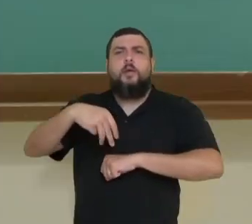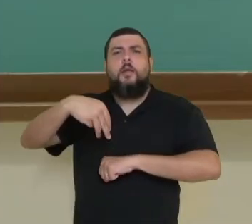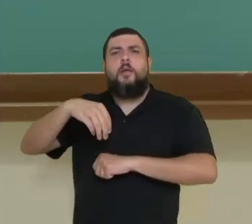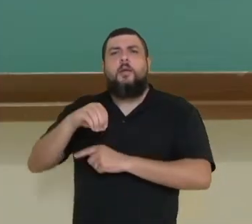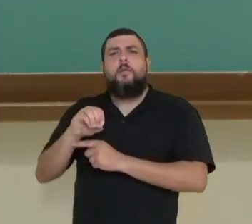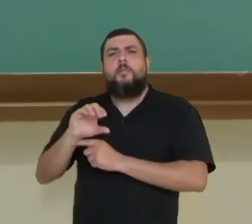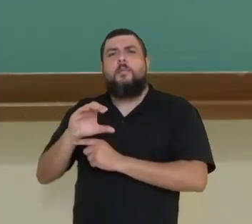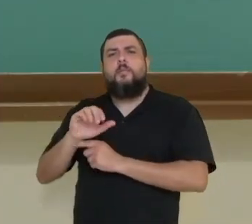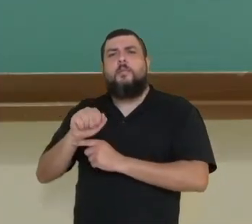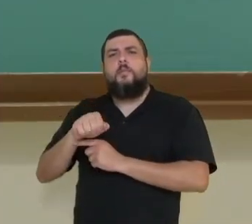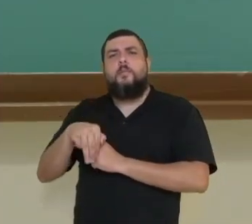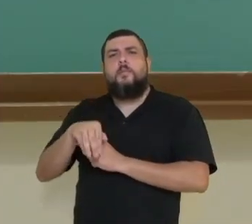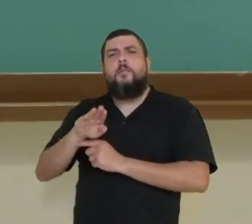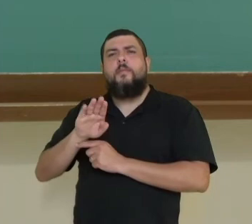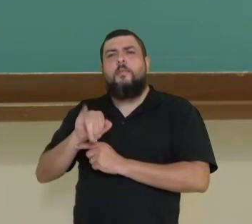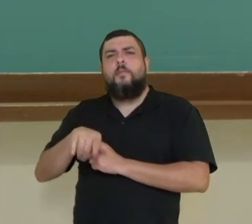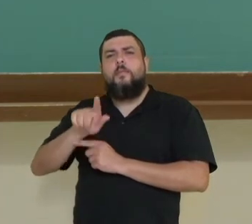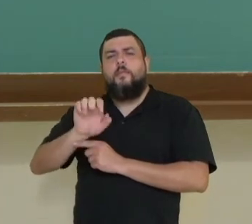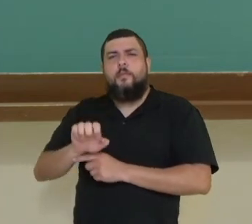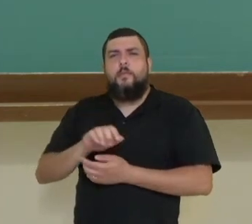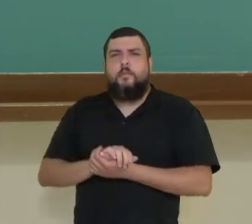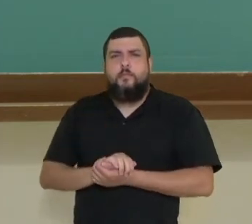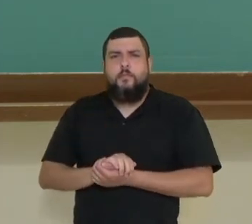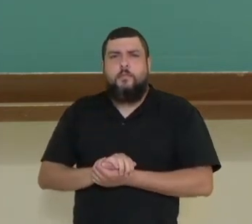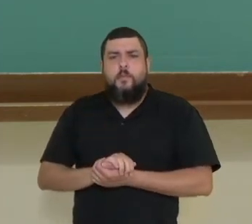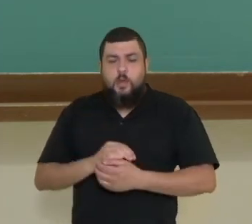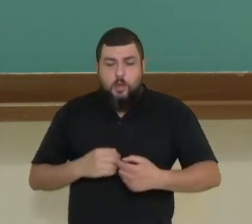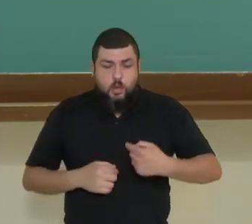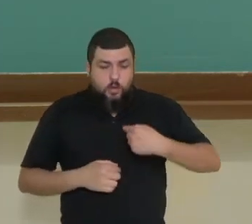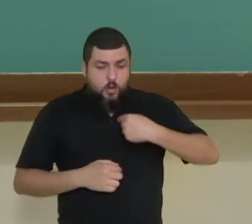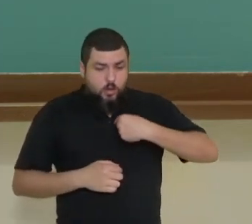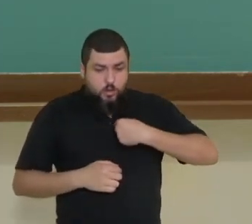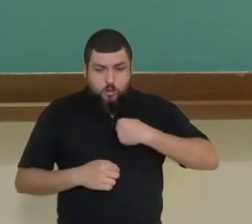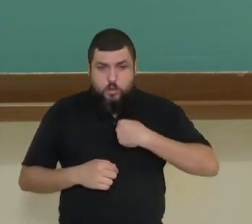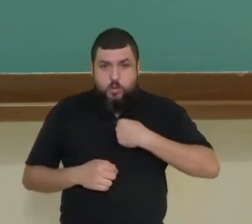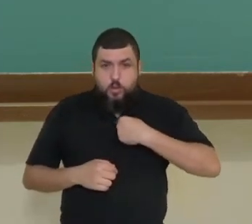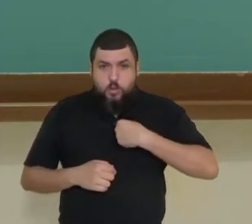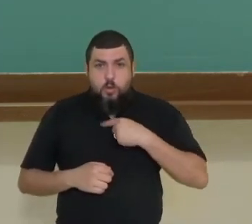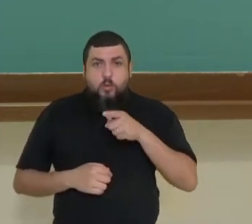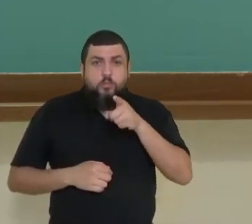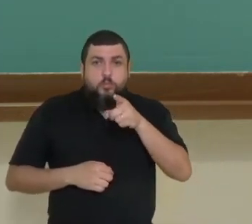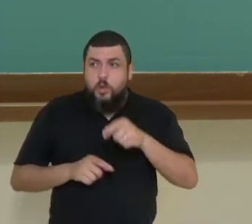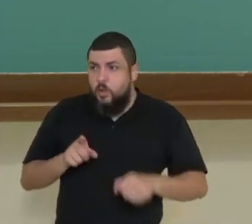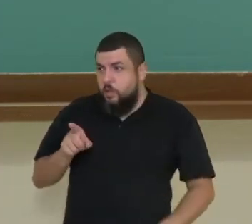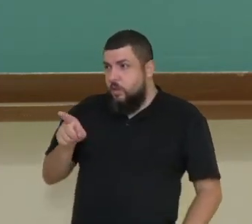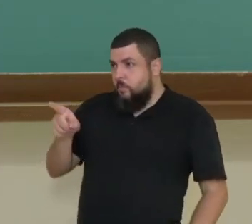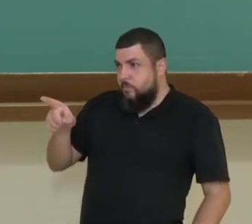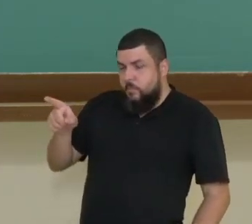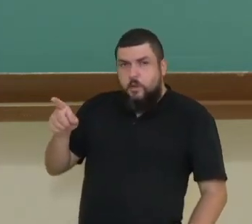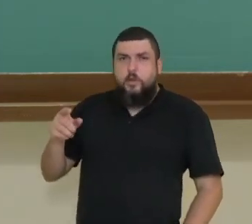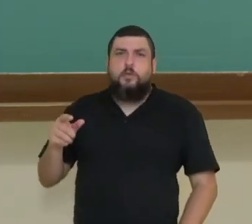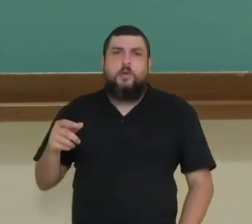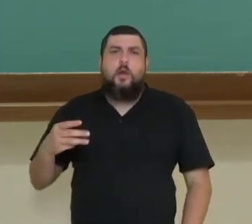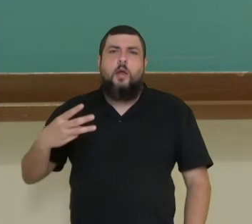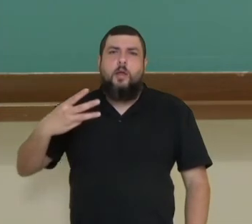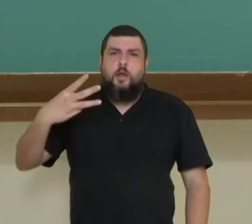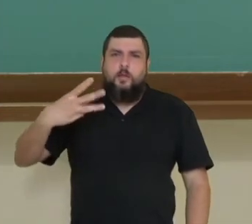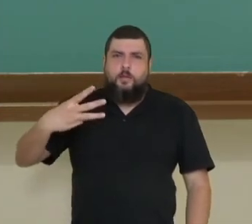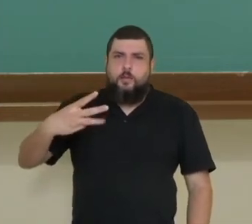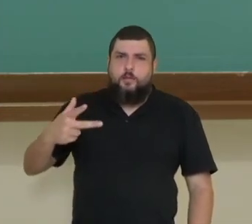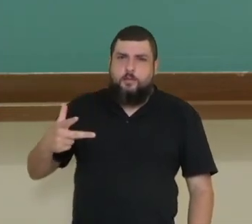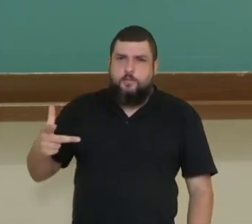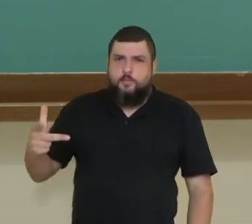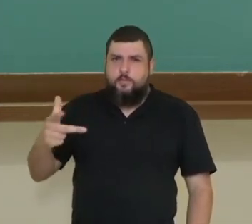ser, está em que pessoa? Eu sou, tu és, ele é, está em terceira pessoa. Aqui, olhando outro verbo, por exemplo, o verbo